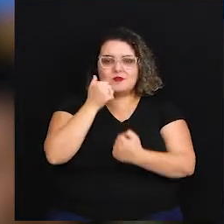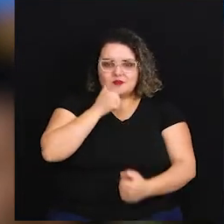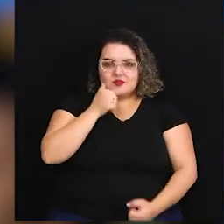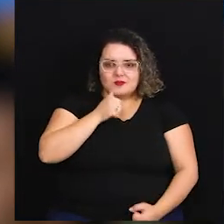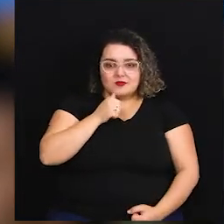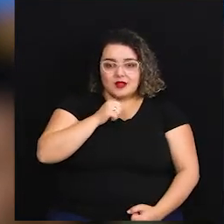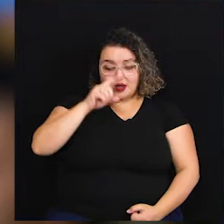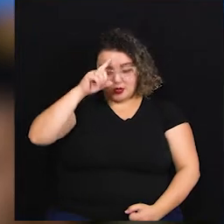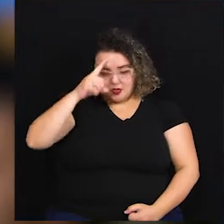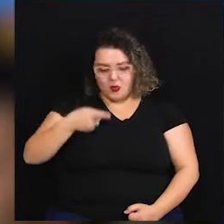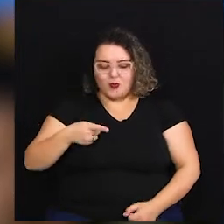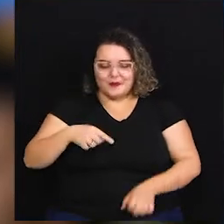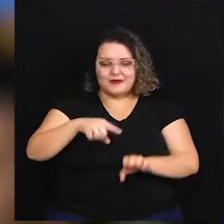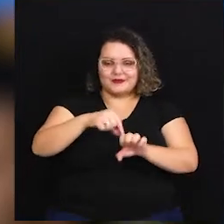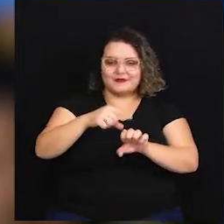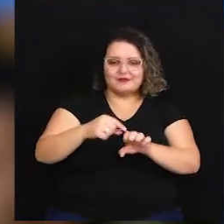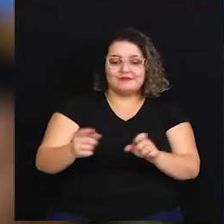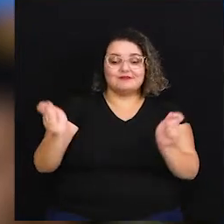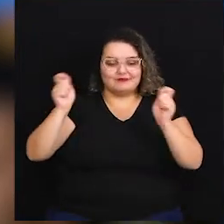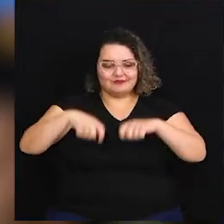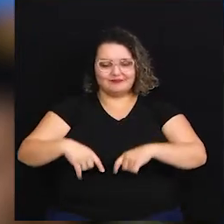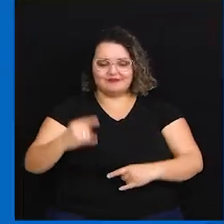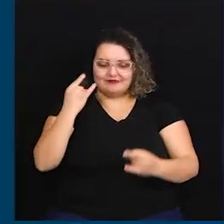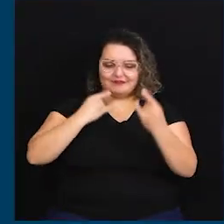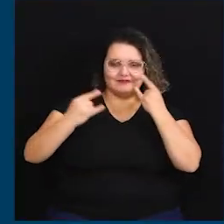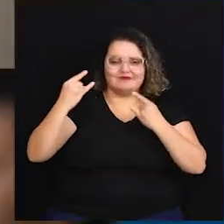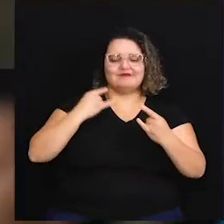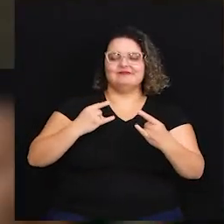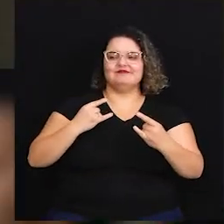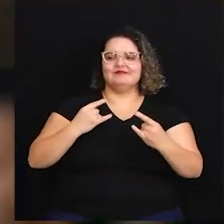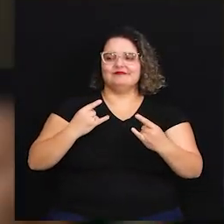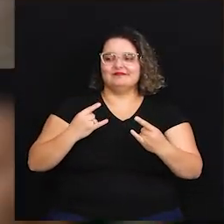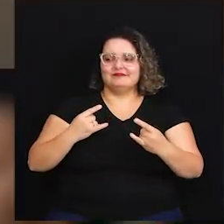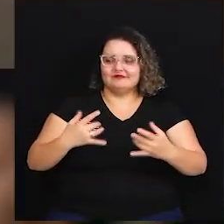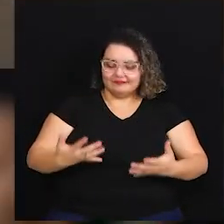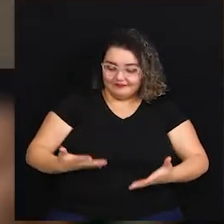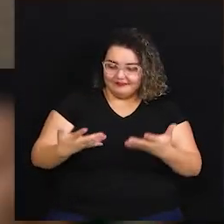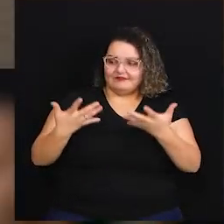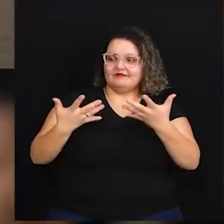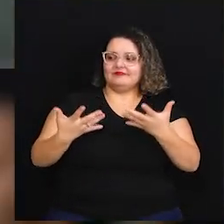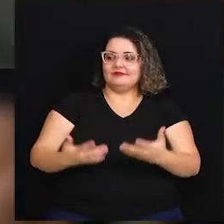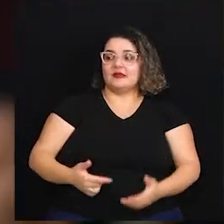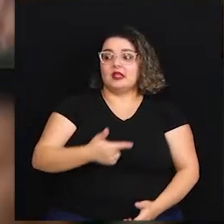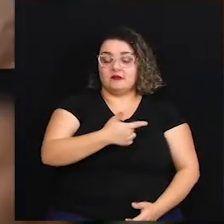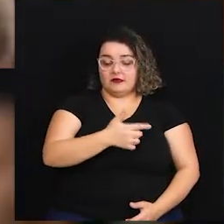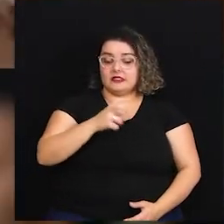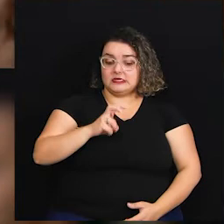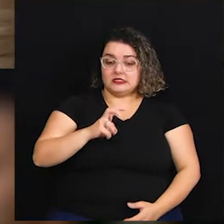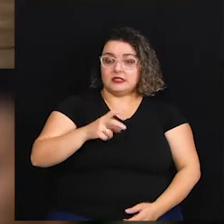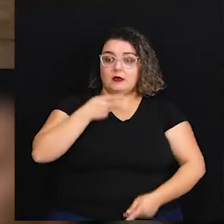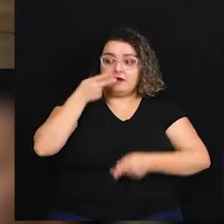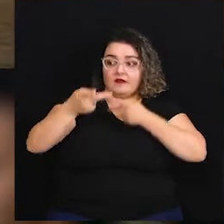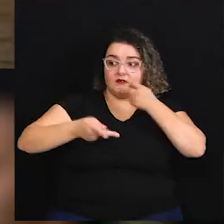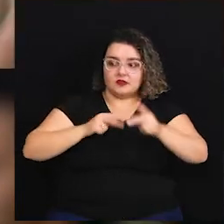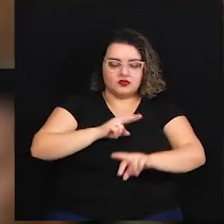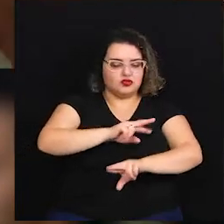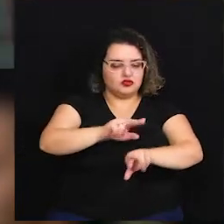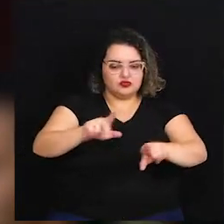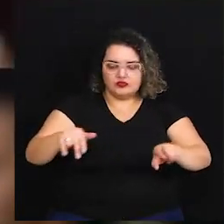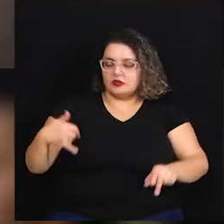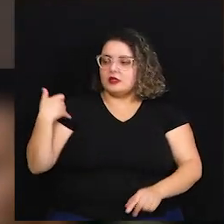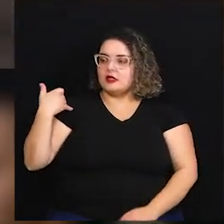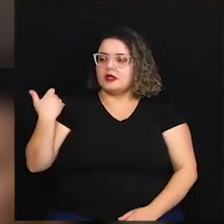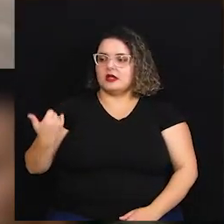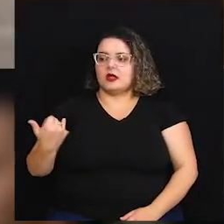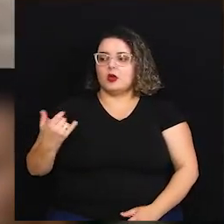empresas por meio de capacitação, inspiração e conexão. O livro reúne 25 depoimentos de mulheres de diferentes